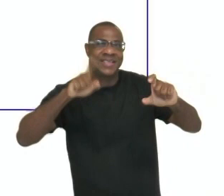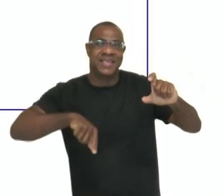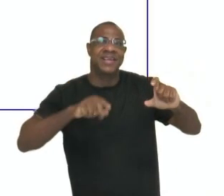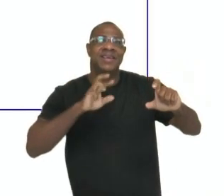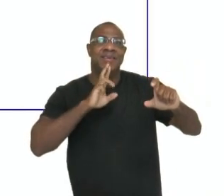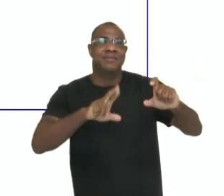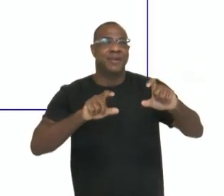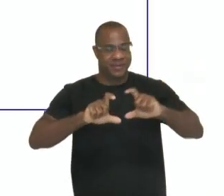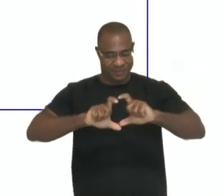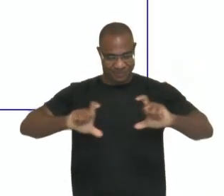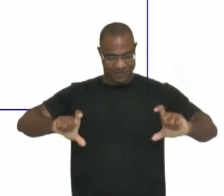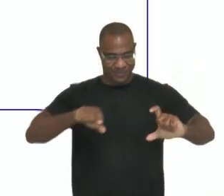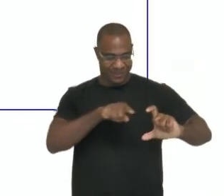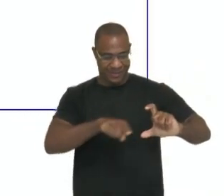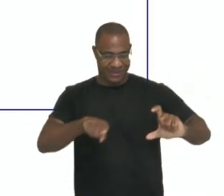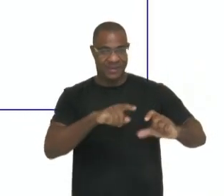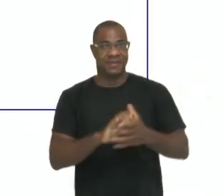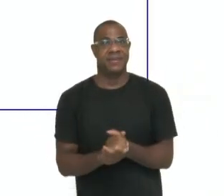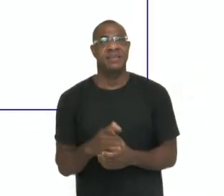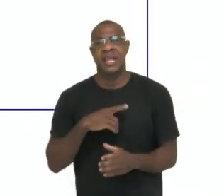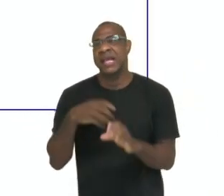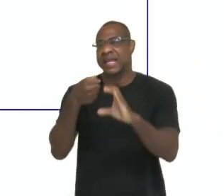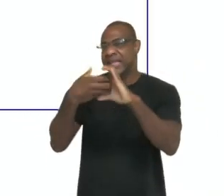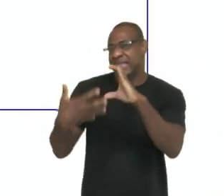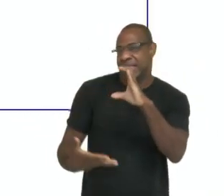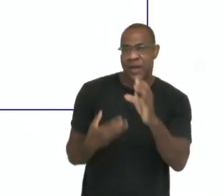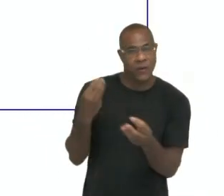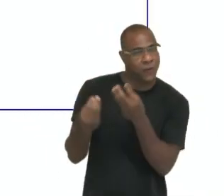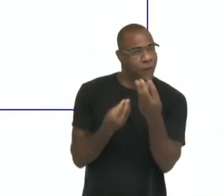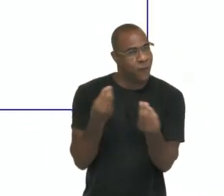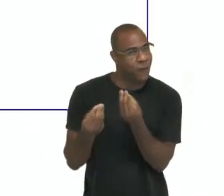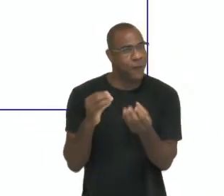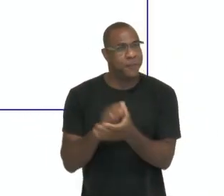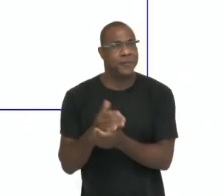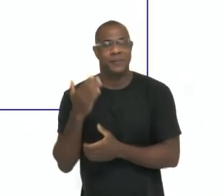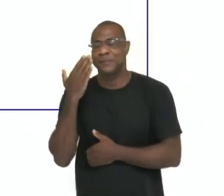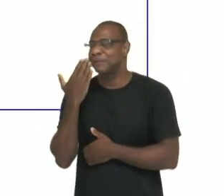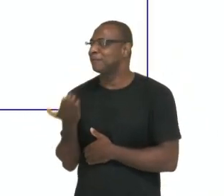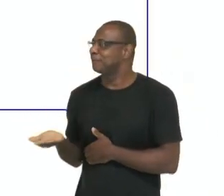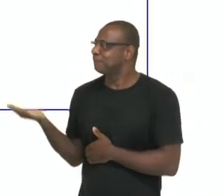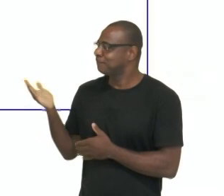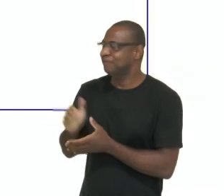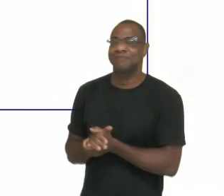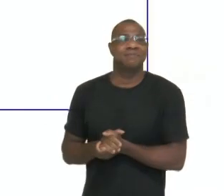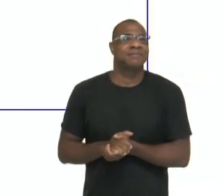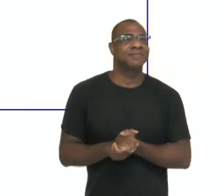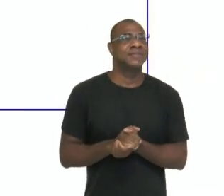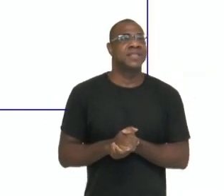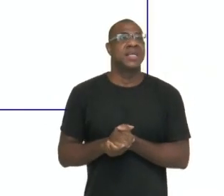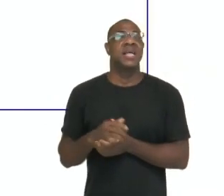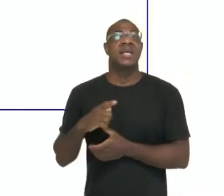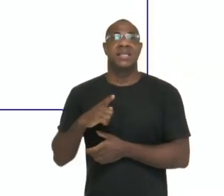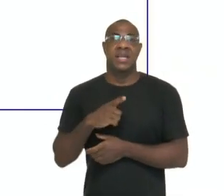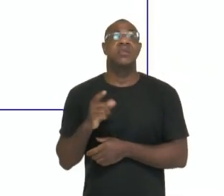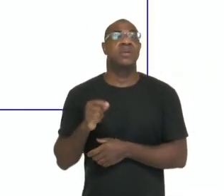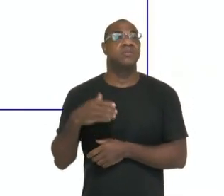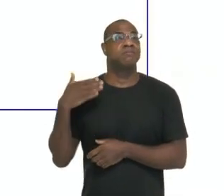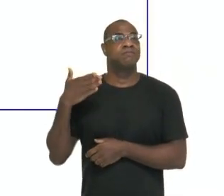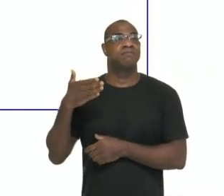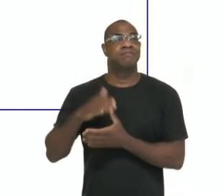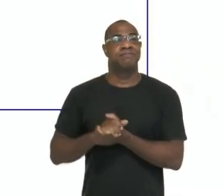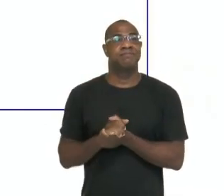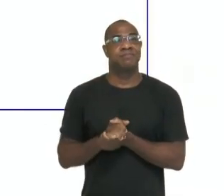né? Como ele era caracterizado, né? Pela mescla, então, do discurso indireto do narrador e do